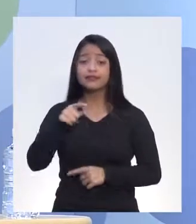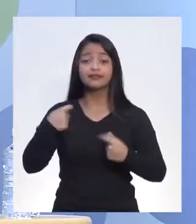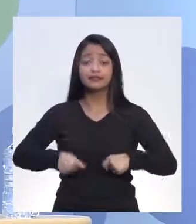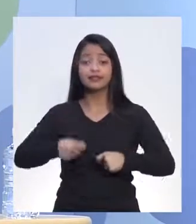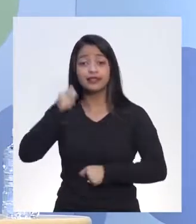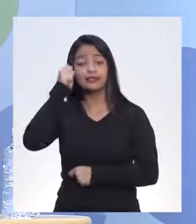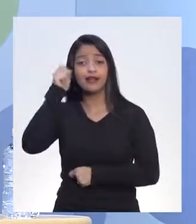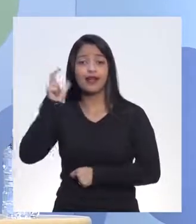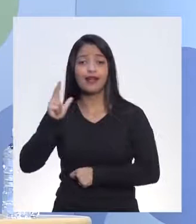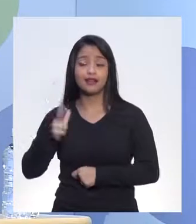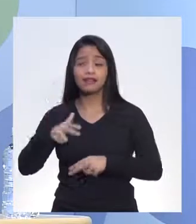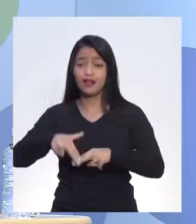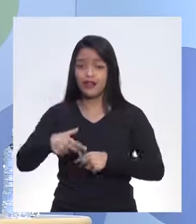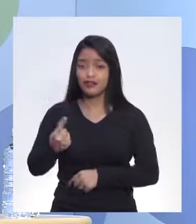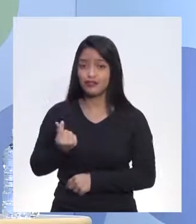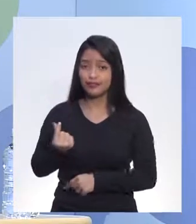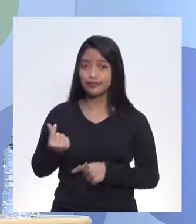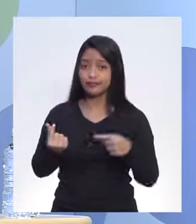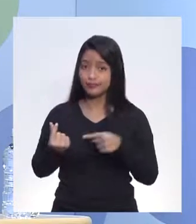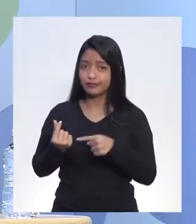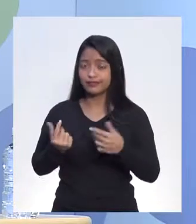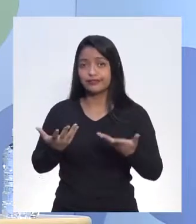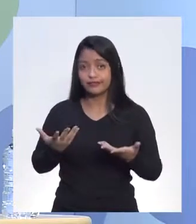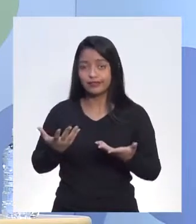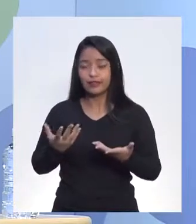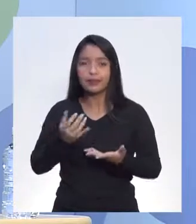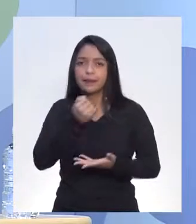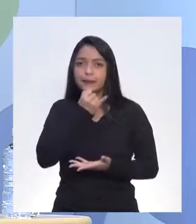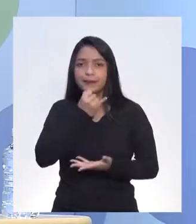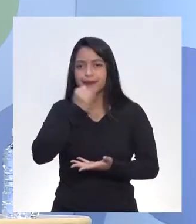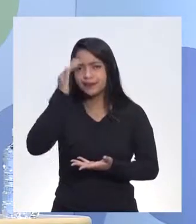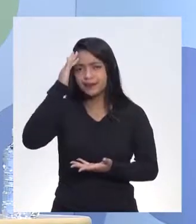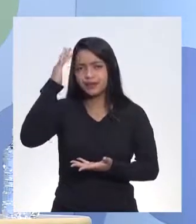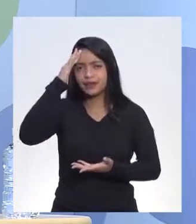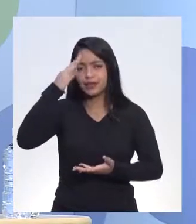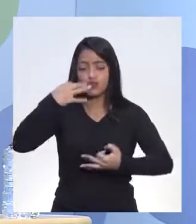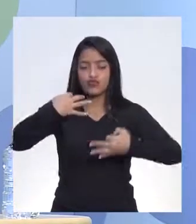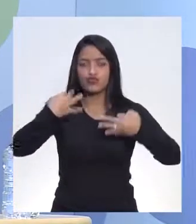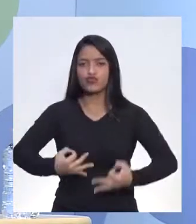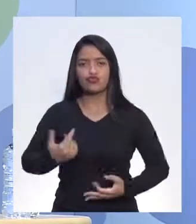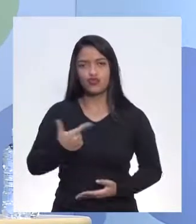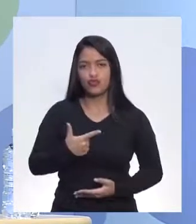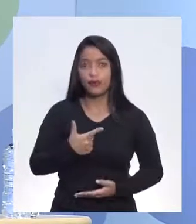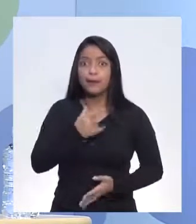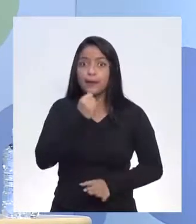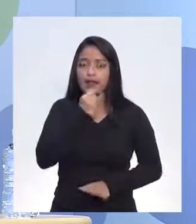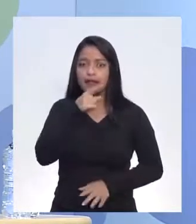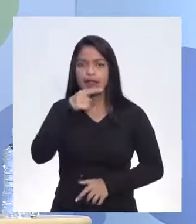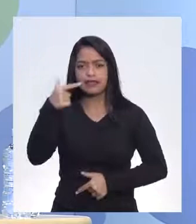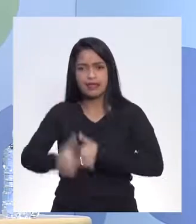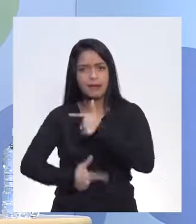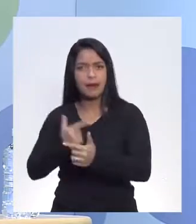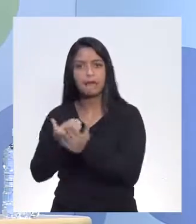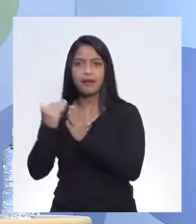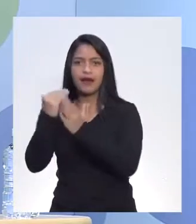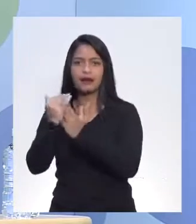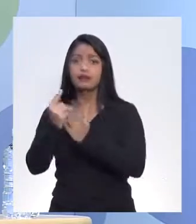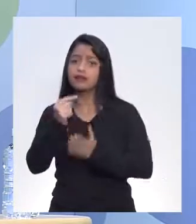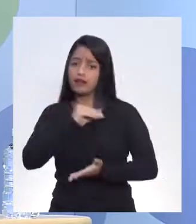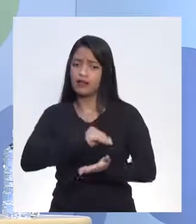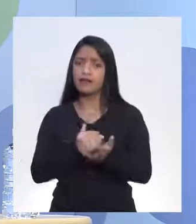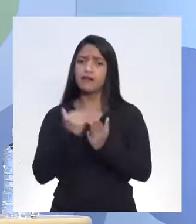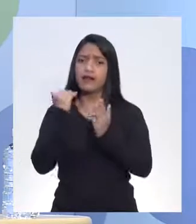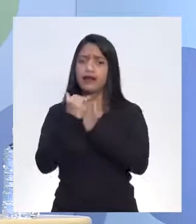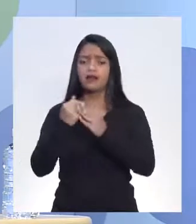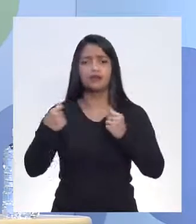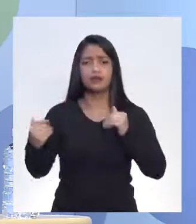nessa questão monetária aí, porque é injusto, né? Pensa, você trabalhou mais, você tem que receber mais. Inclusive, já responderam até